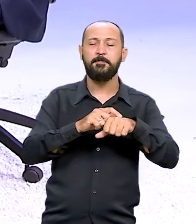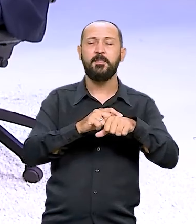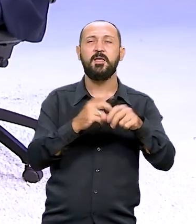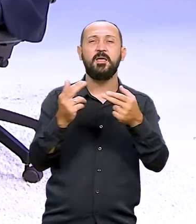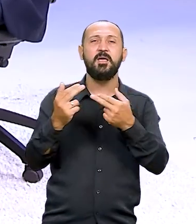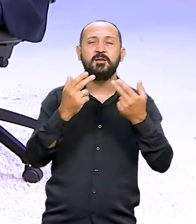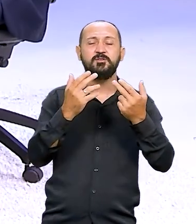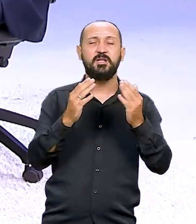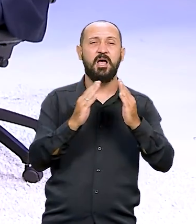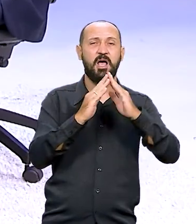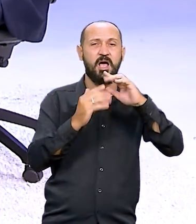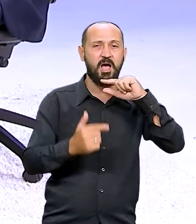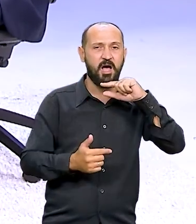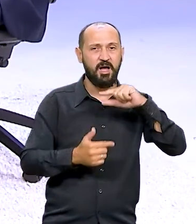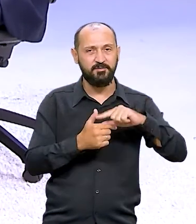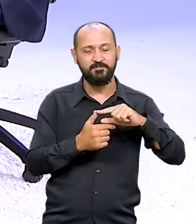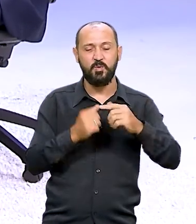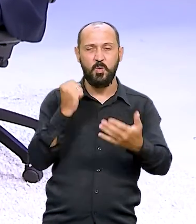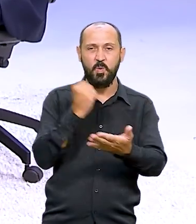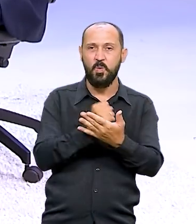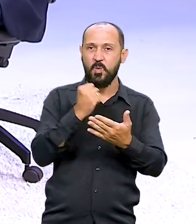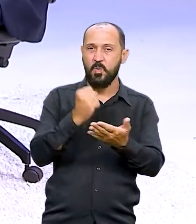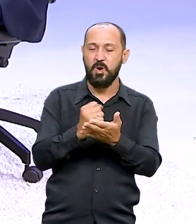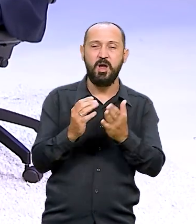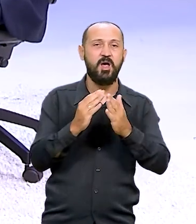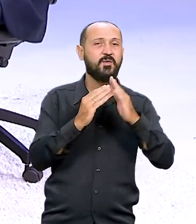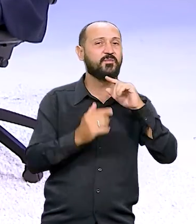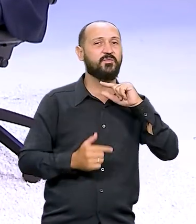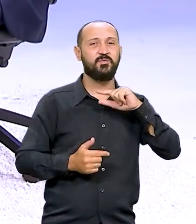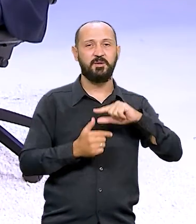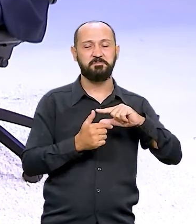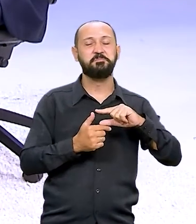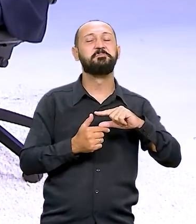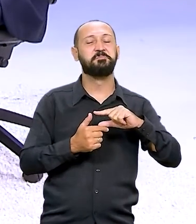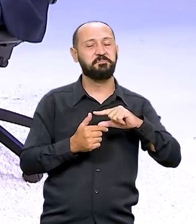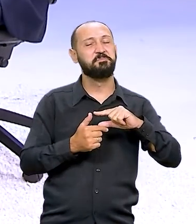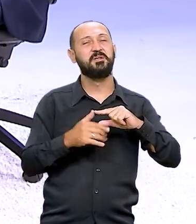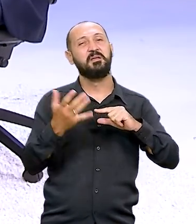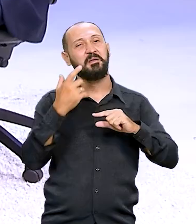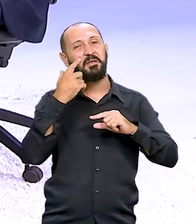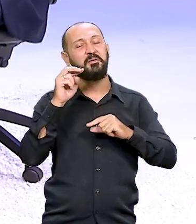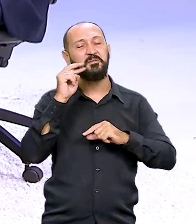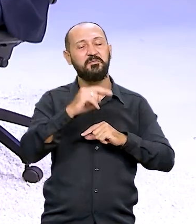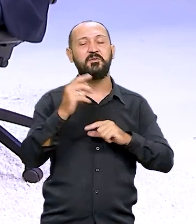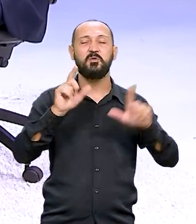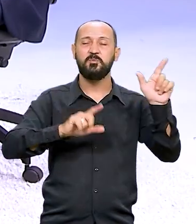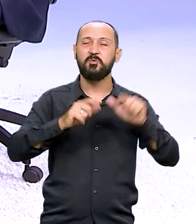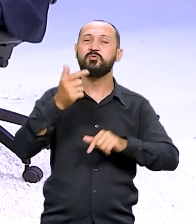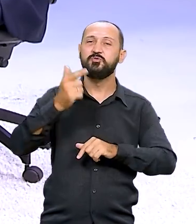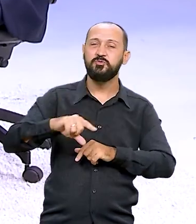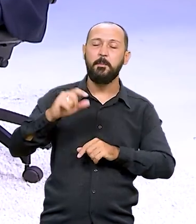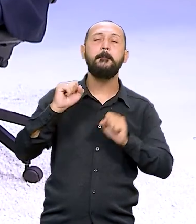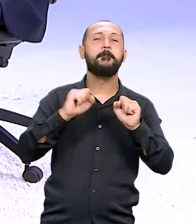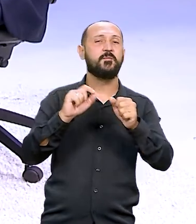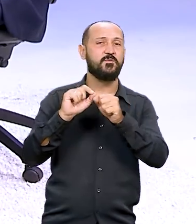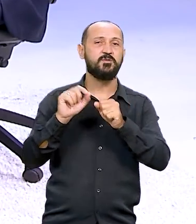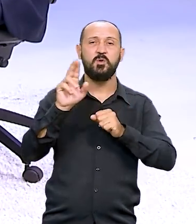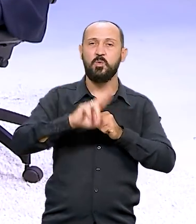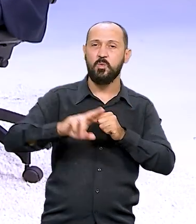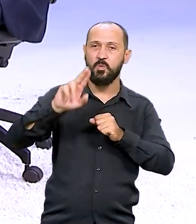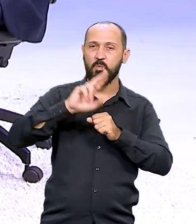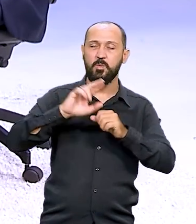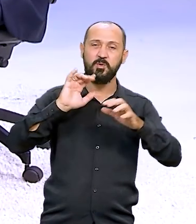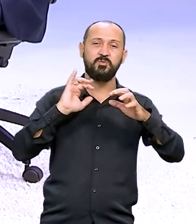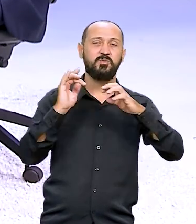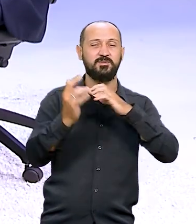por uma situação de alienação, está vivendo um contrato de alienação fiduciária imobiliária e quiser assistir o programa novamente, você pode fazer isso